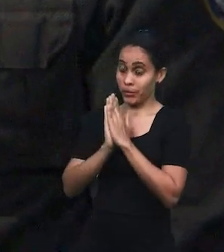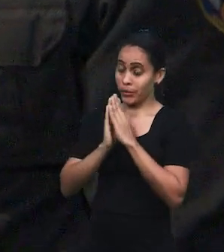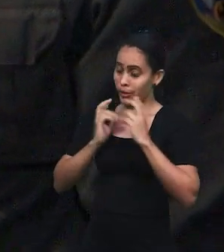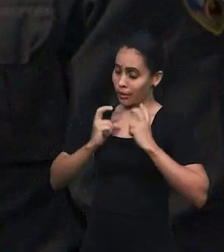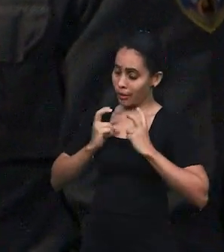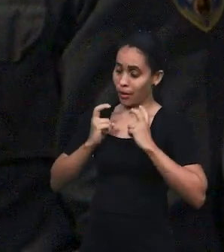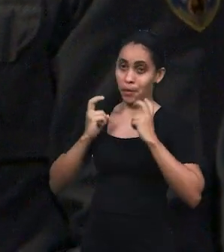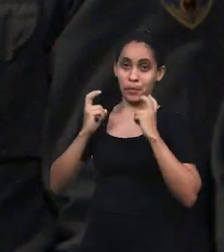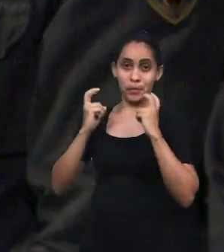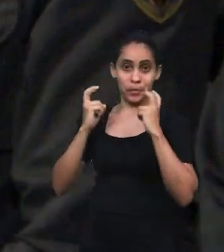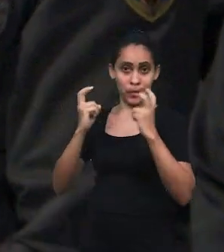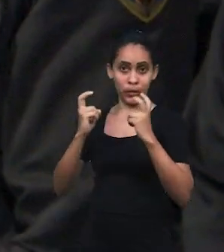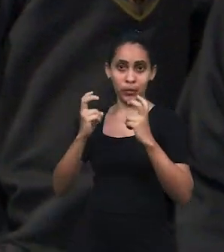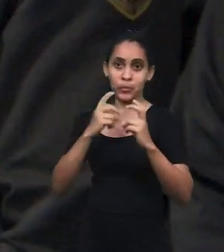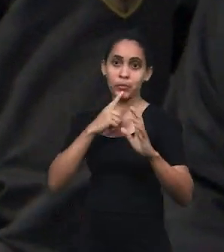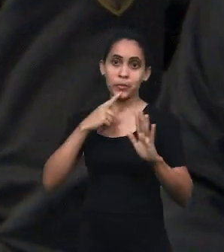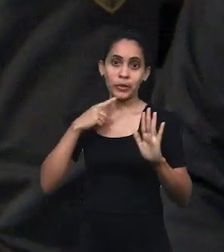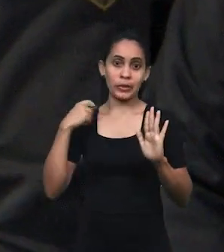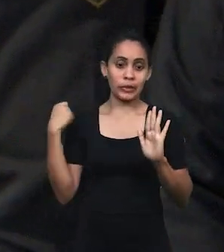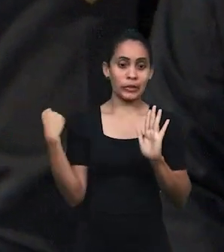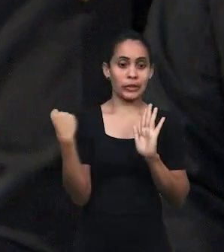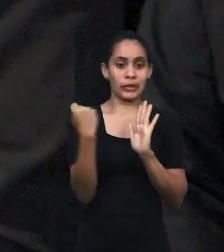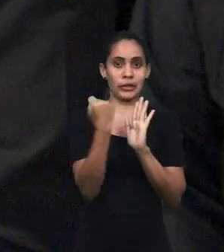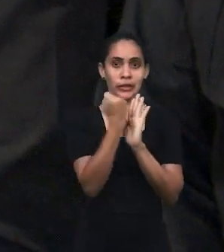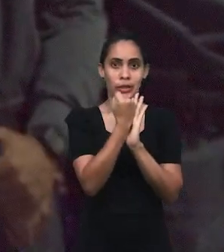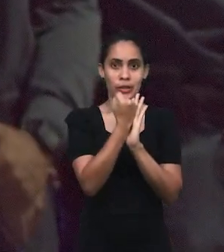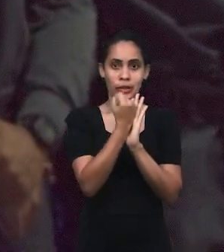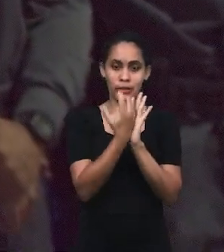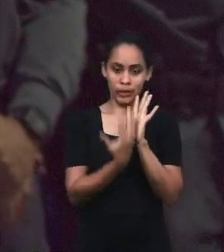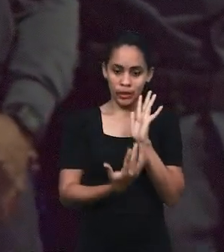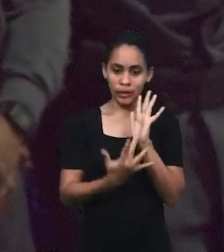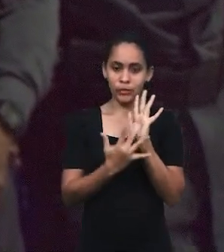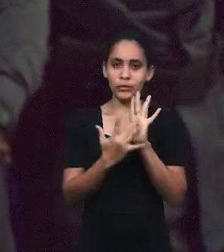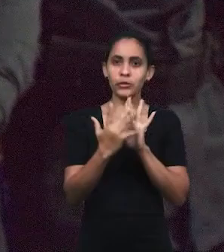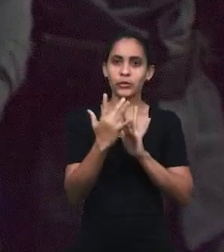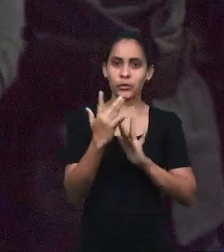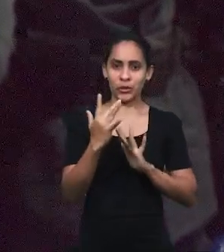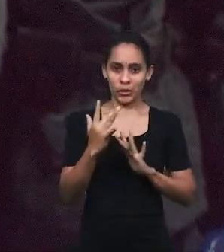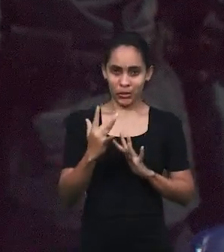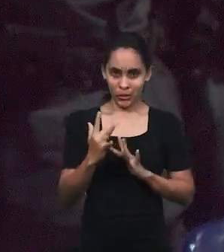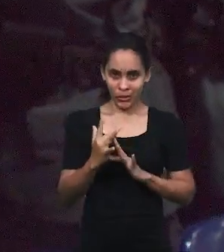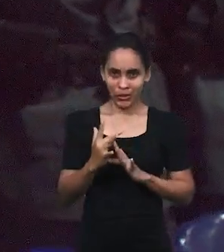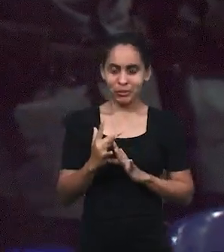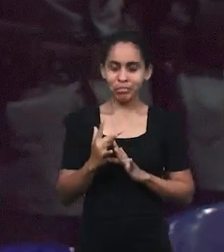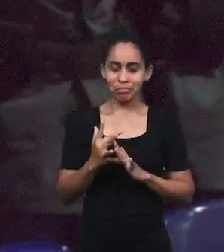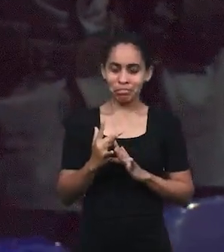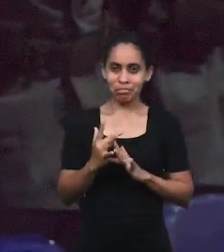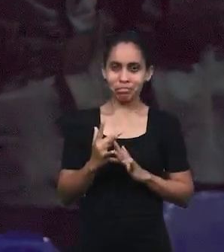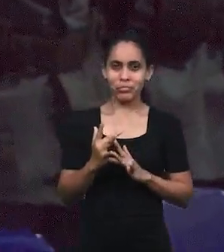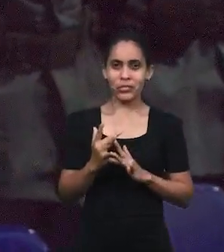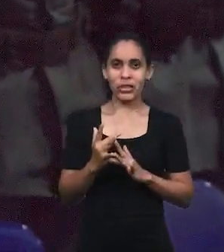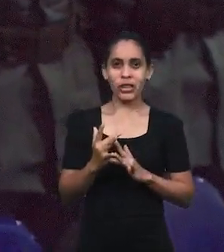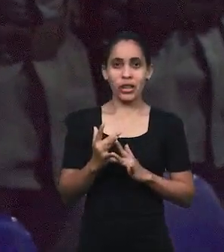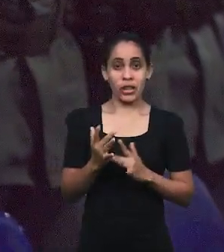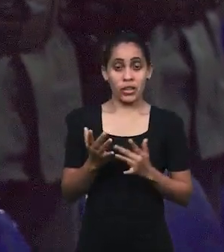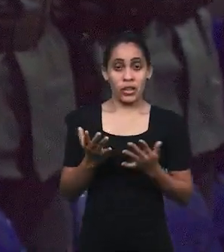clamamos pelo precioso sangue do Teu Filho Jesus.